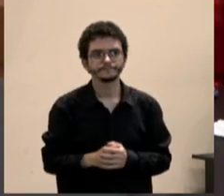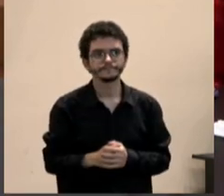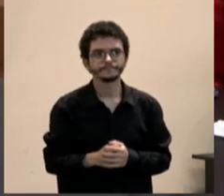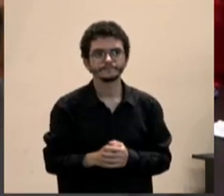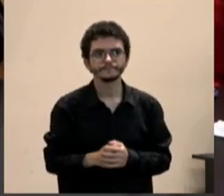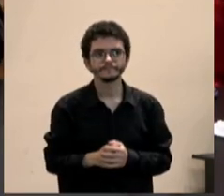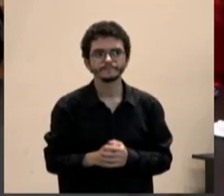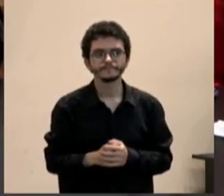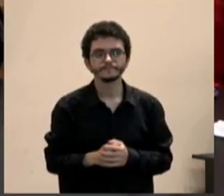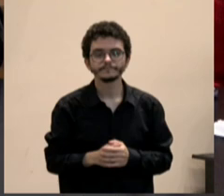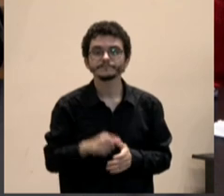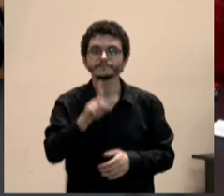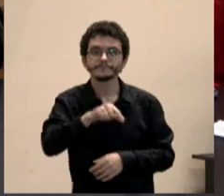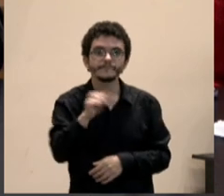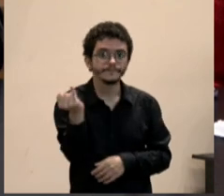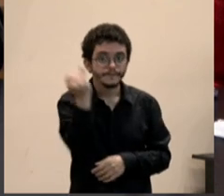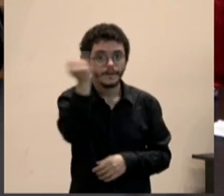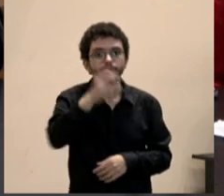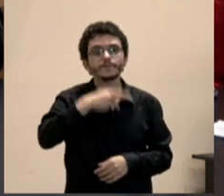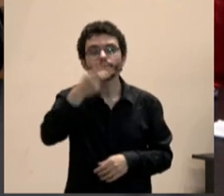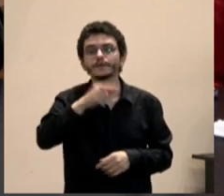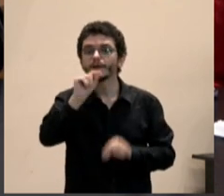E aí é importante dizer que,